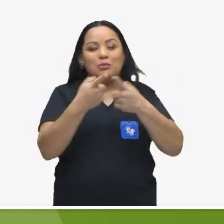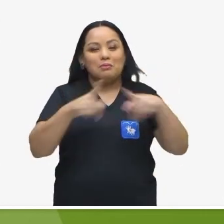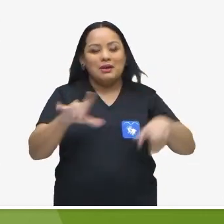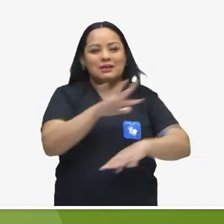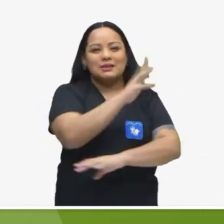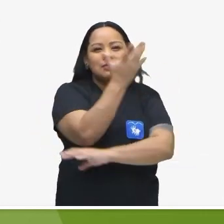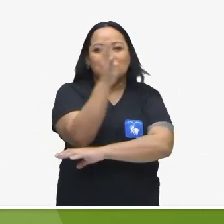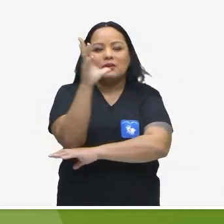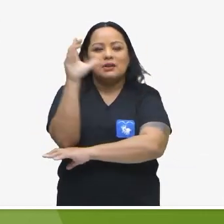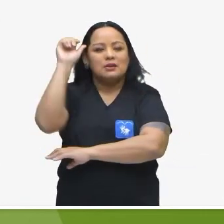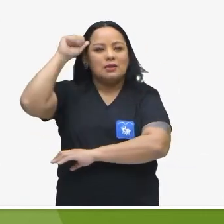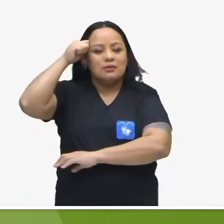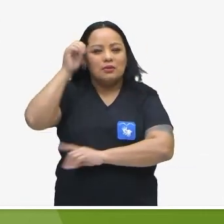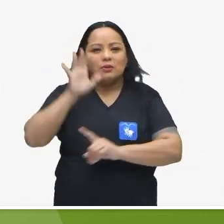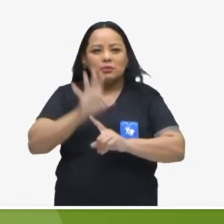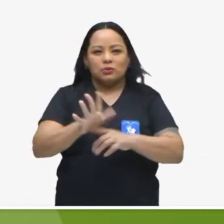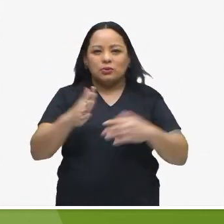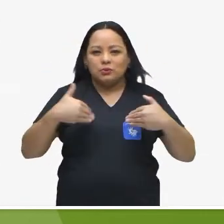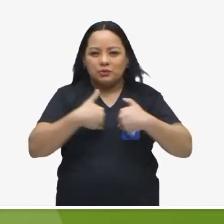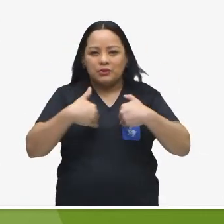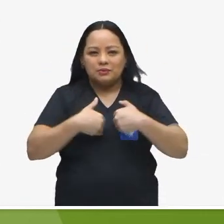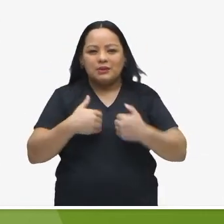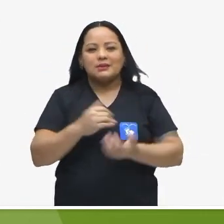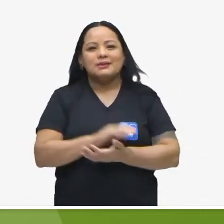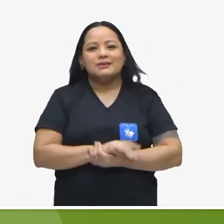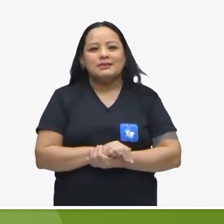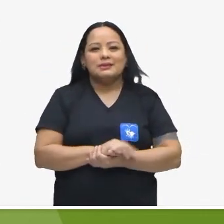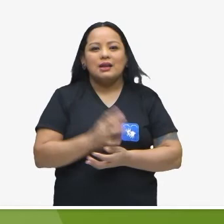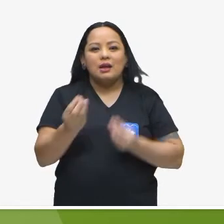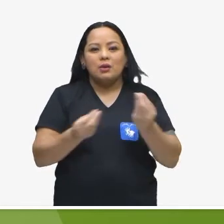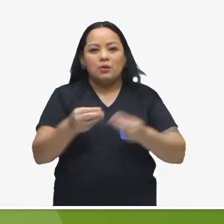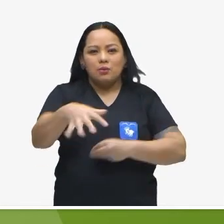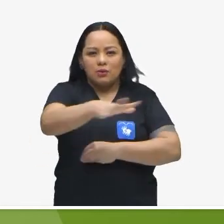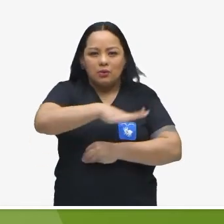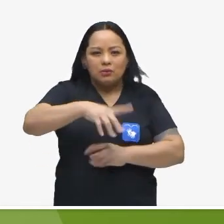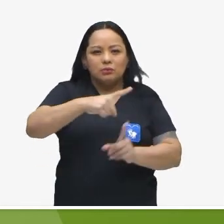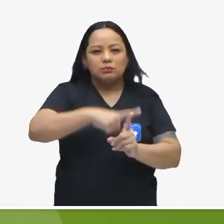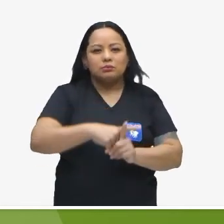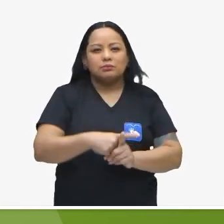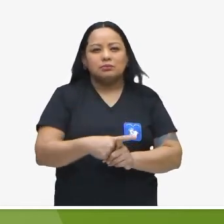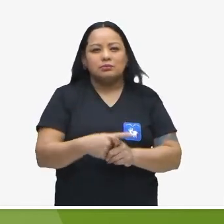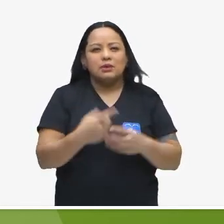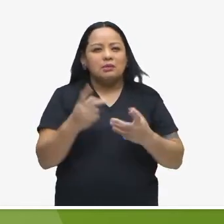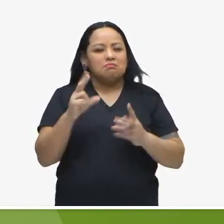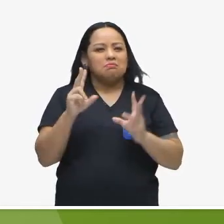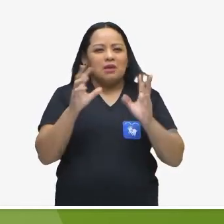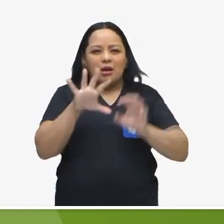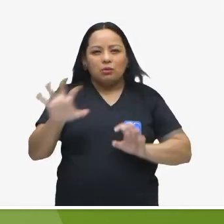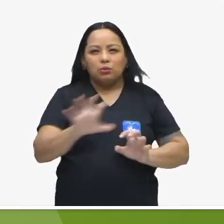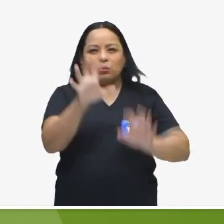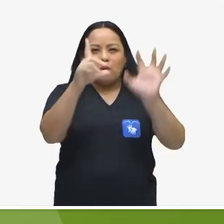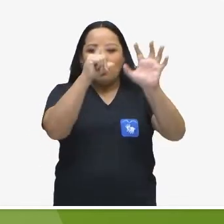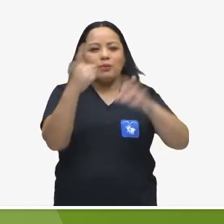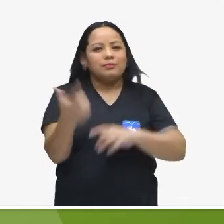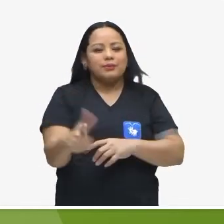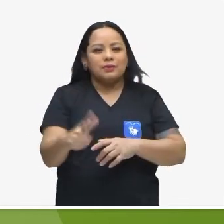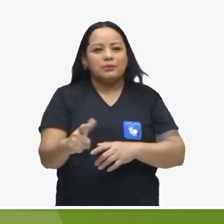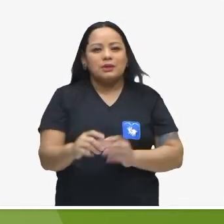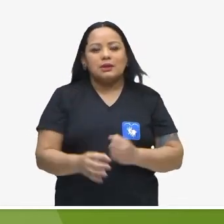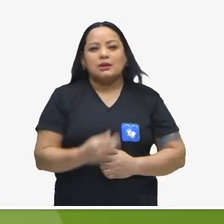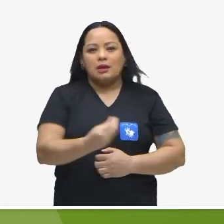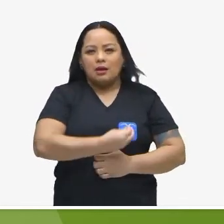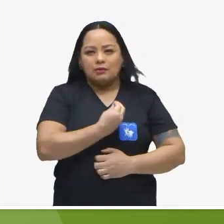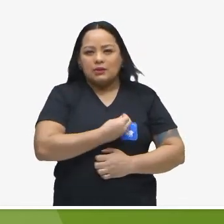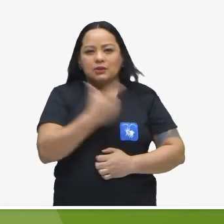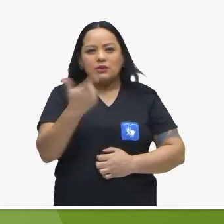para vocês ali com os animais, já é uma região que tem pouca umidade. Outro fator abiótico importante